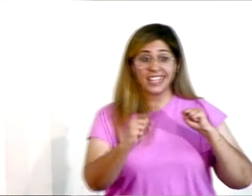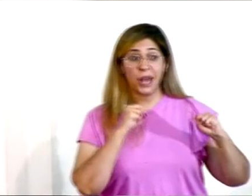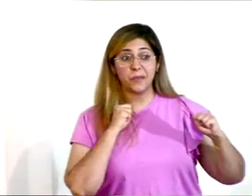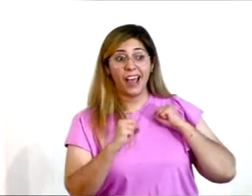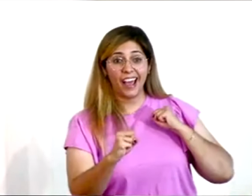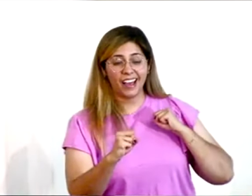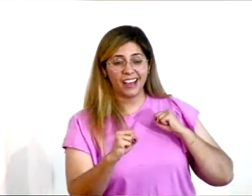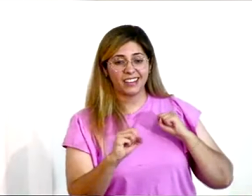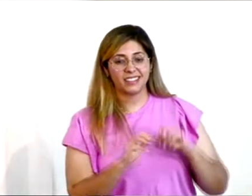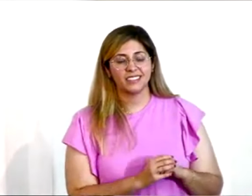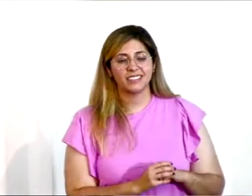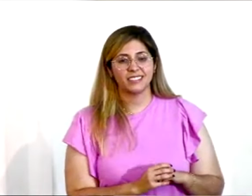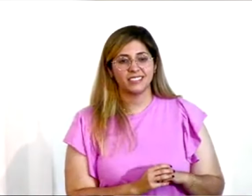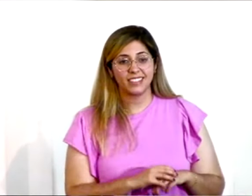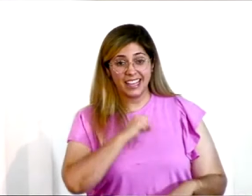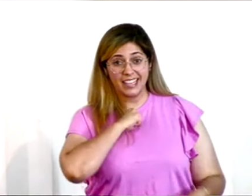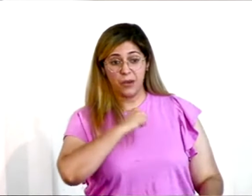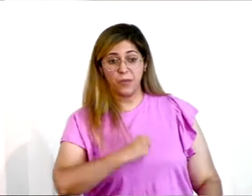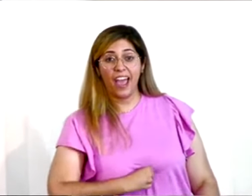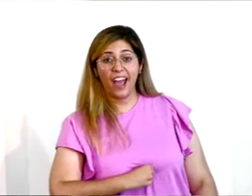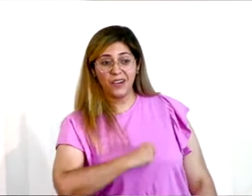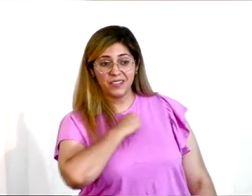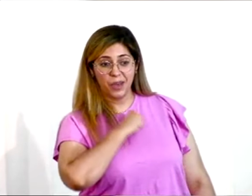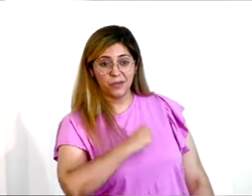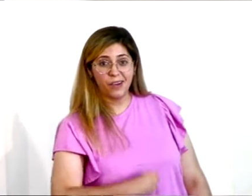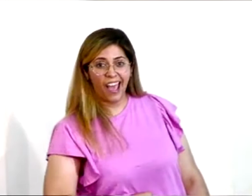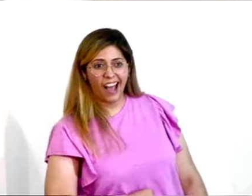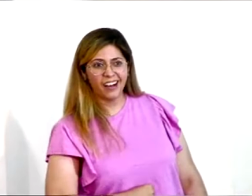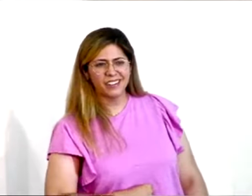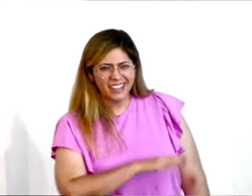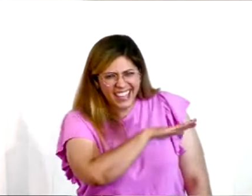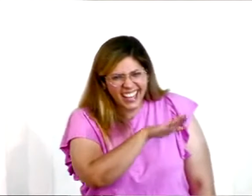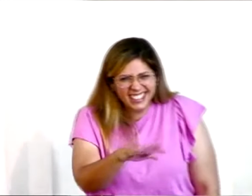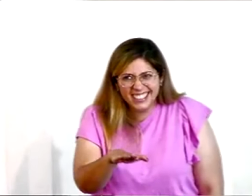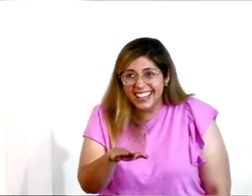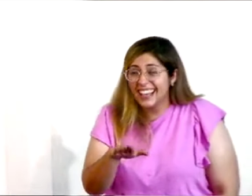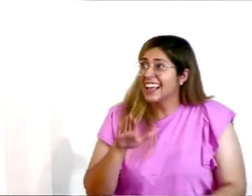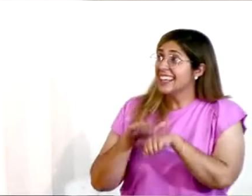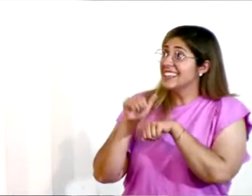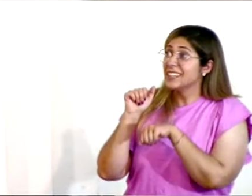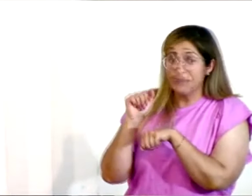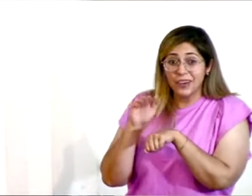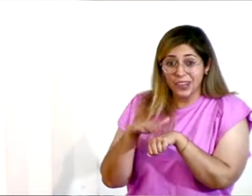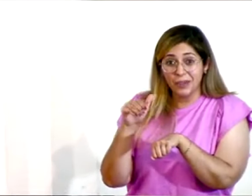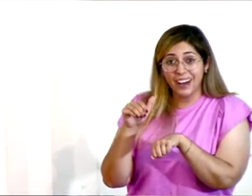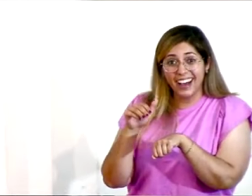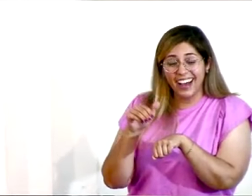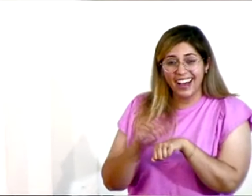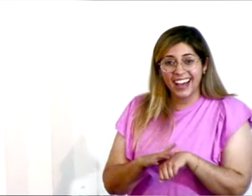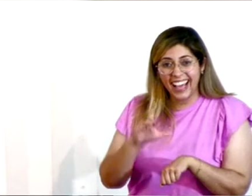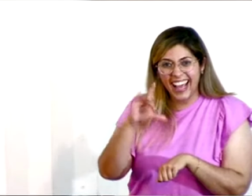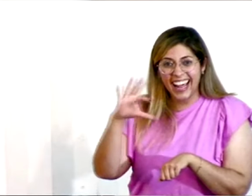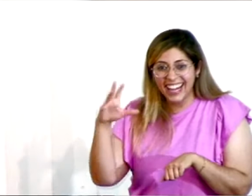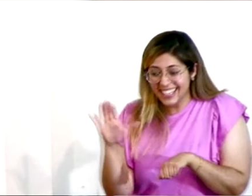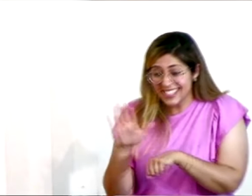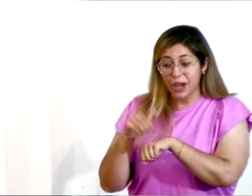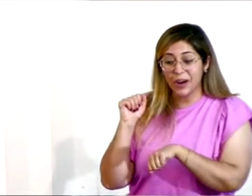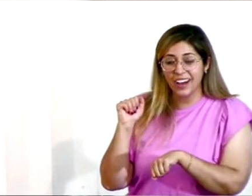E Samuel se levanta e fala, o Senhor me chamou? Eli, foi o Senhor que me chamou? E ele fala, fui